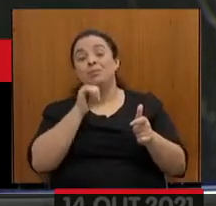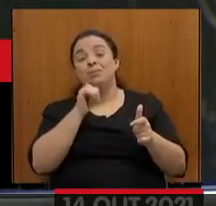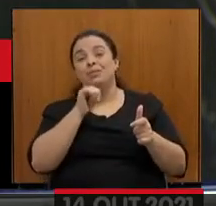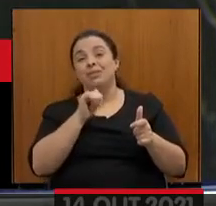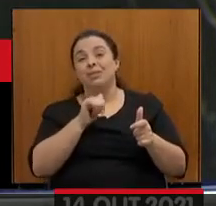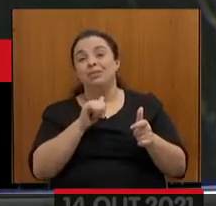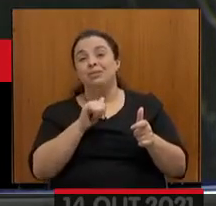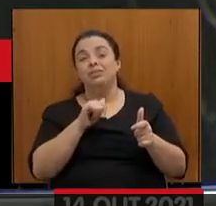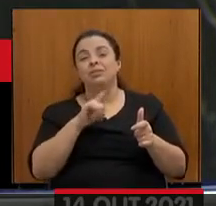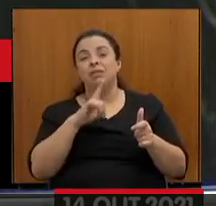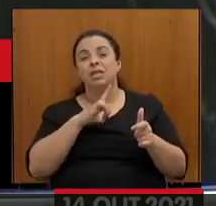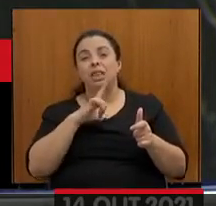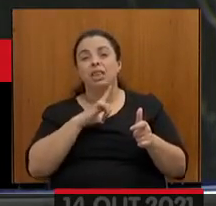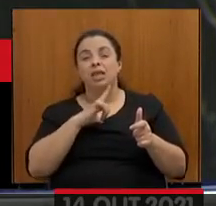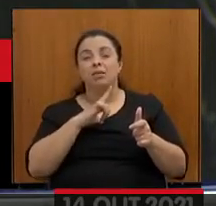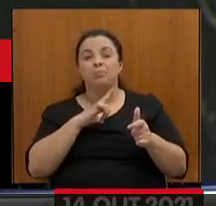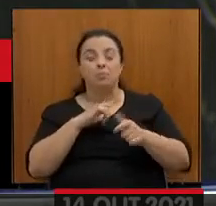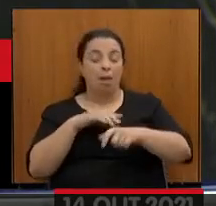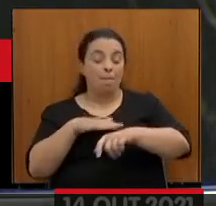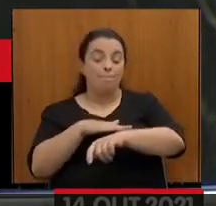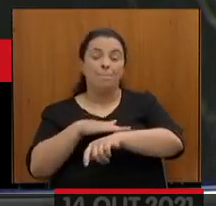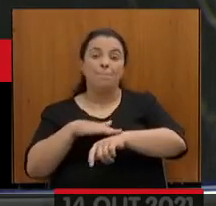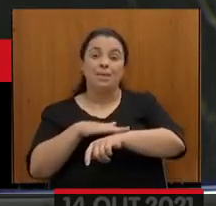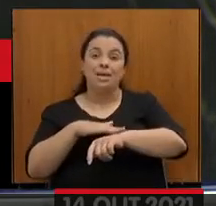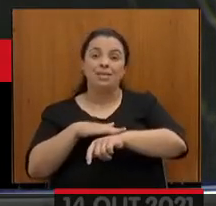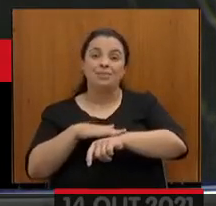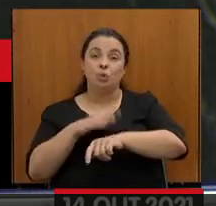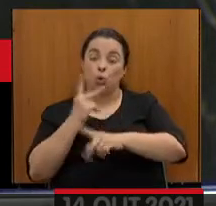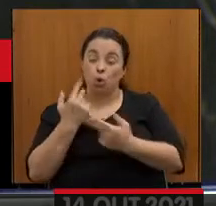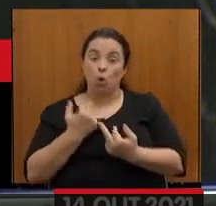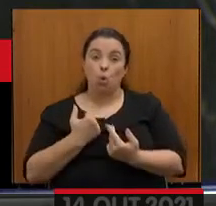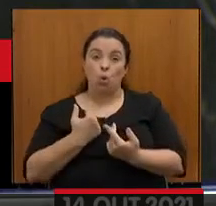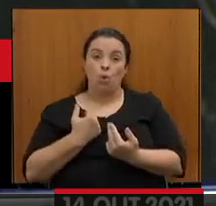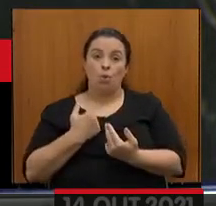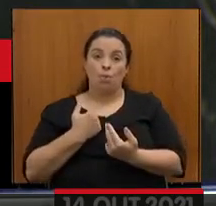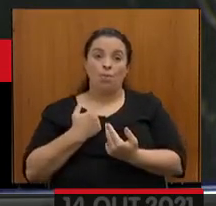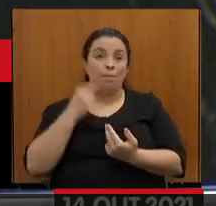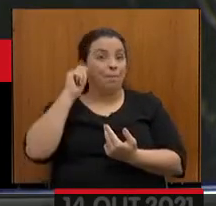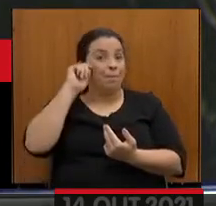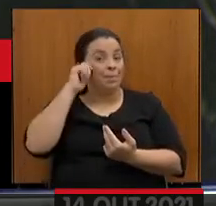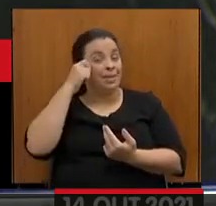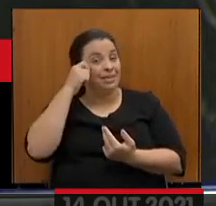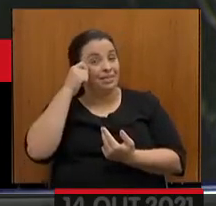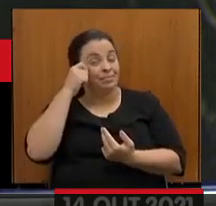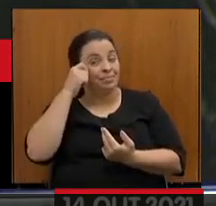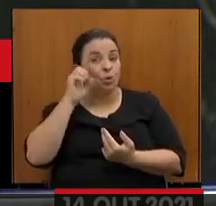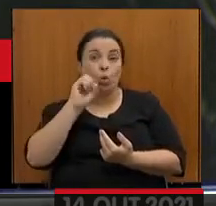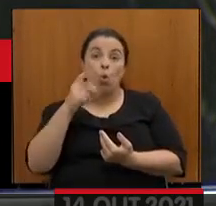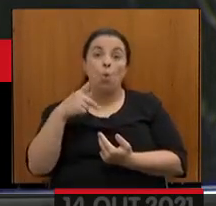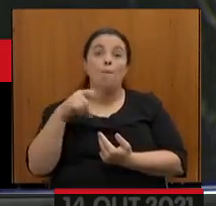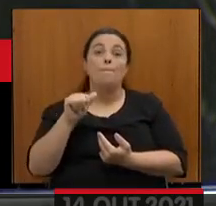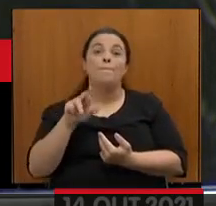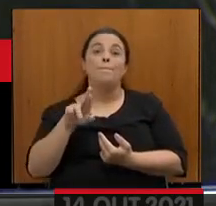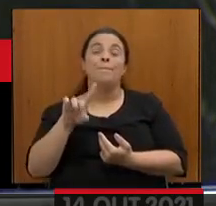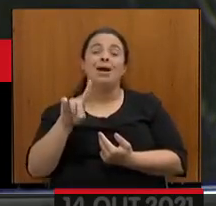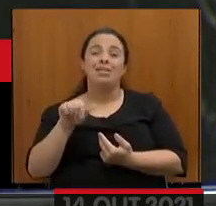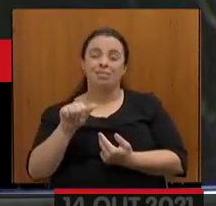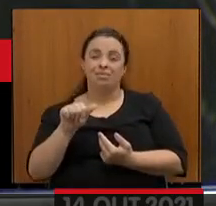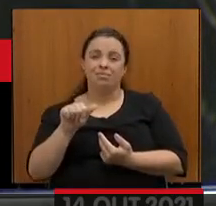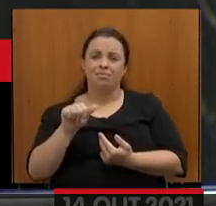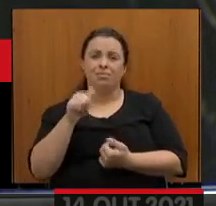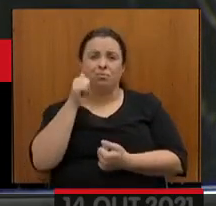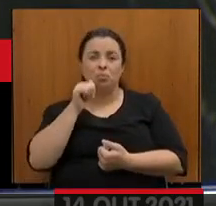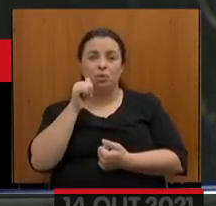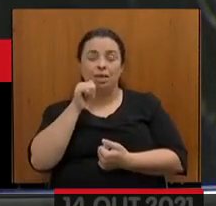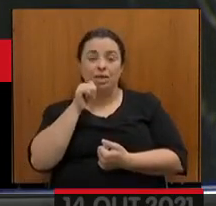cor de pele como a minha, negra ou parda. De mulheres que vivem em realidades muito parecidas